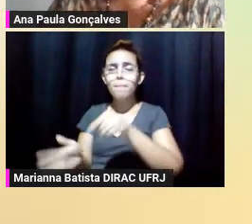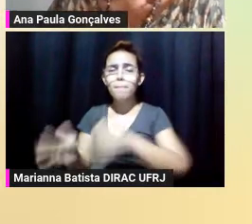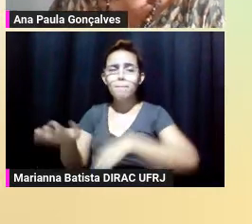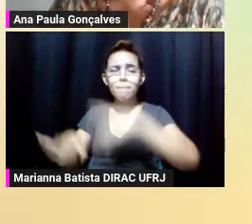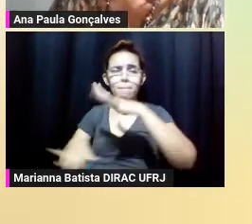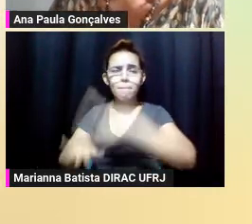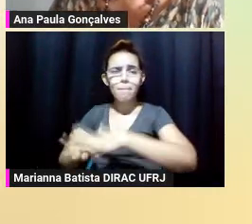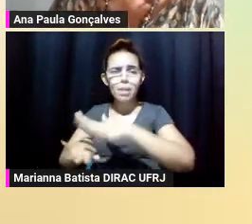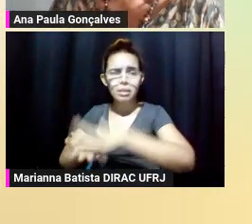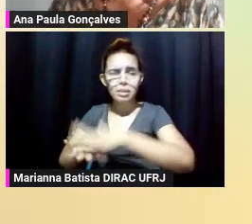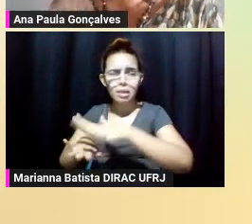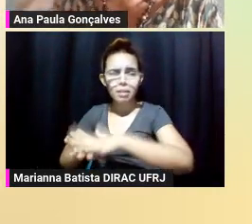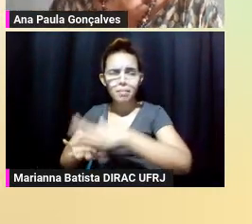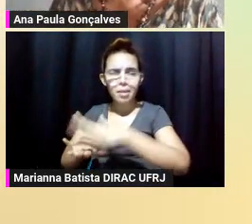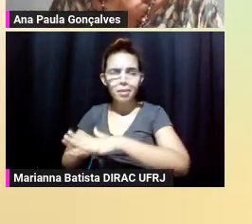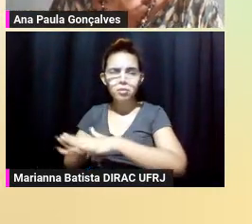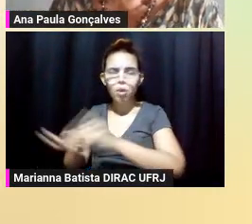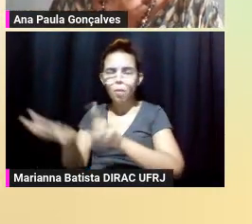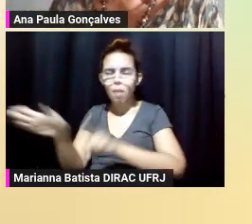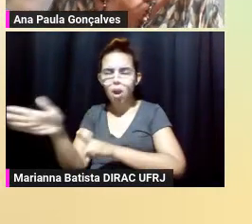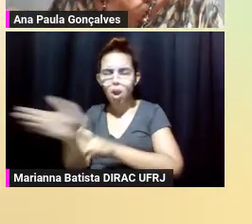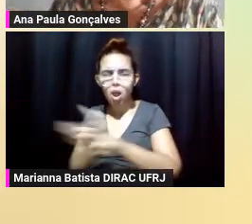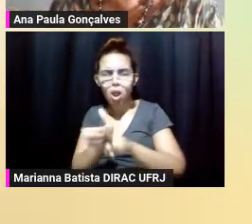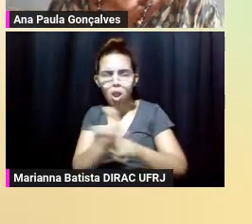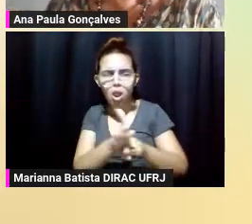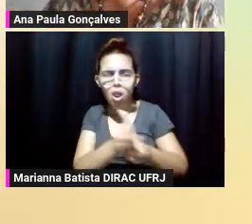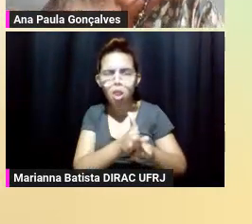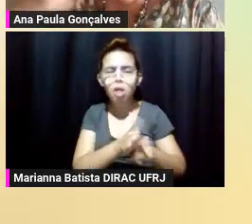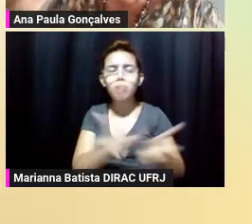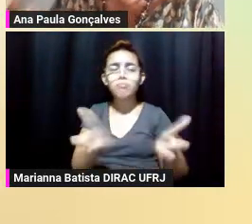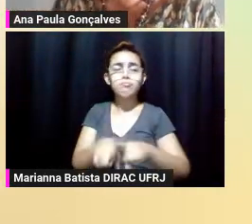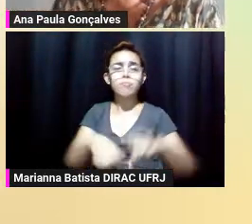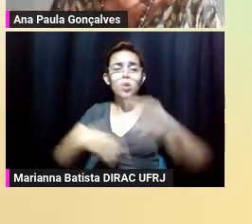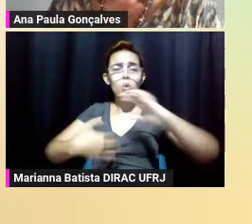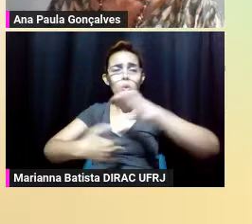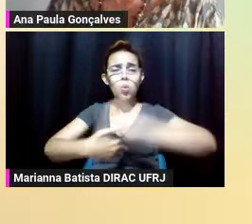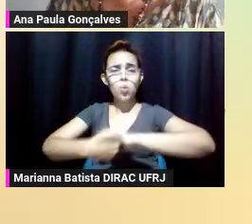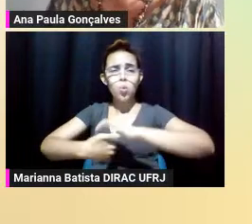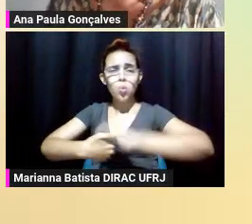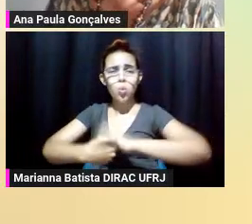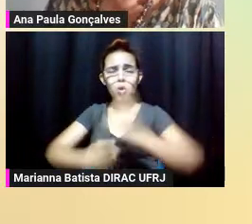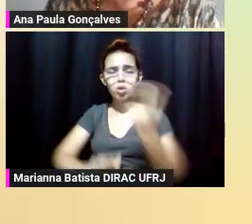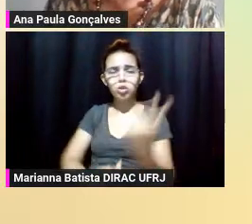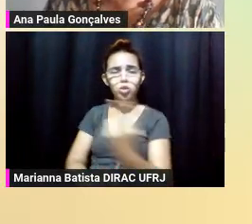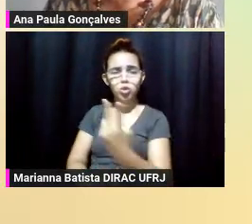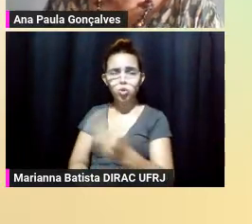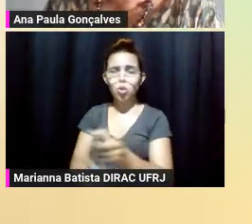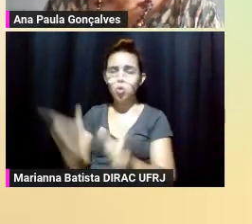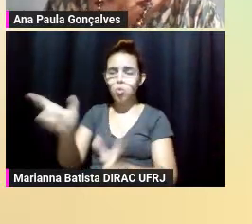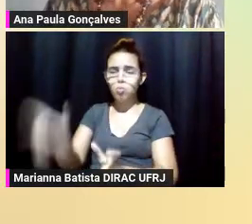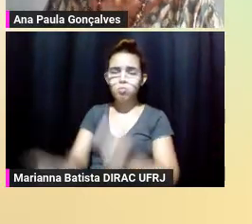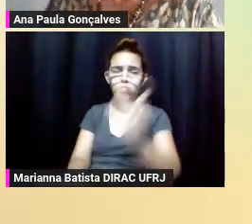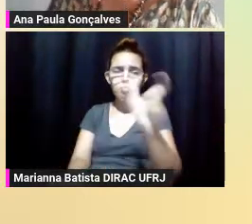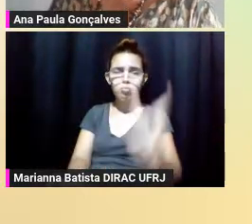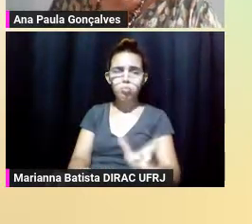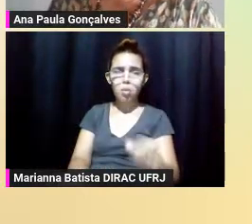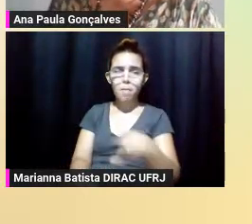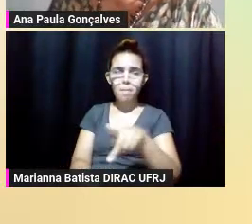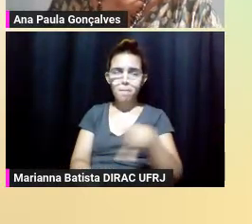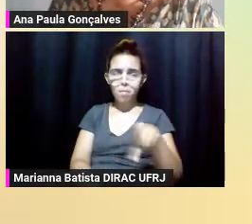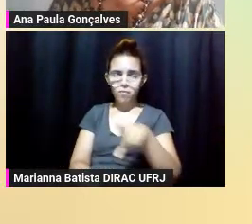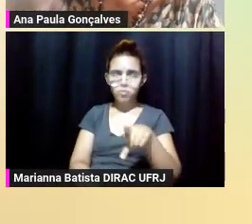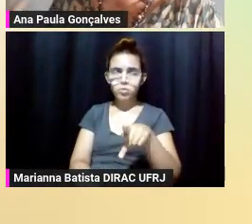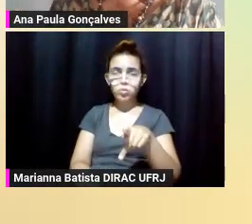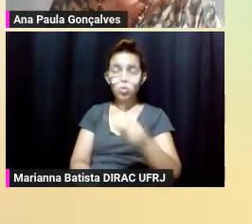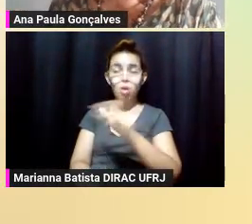disso tudo, eu fui orientada também por dois professores, o professor Jorge Petrus e o professor Marcelo Correia, na área de lógica. Mas